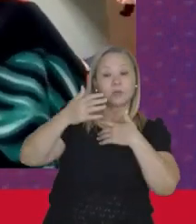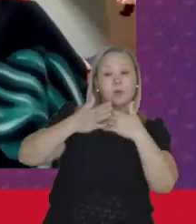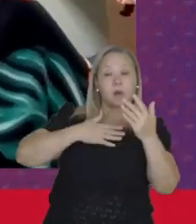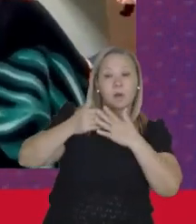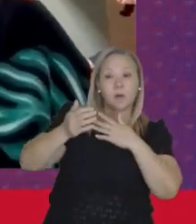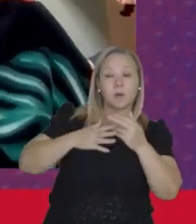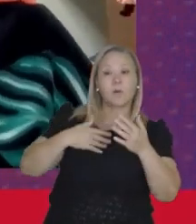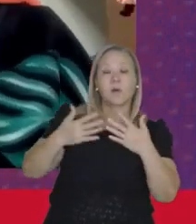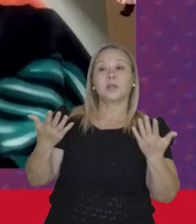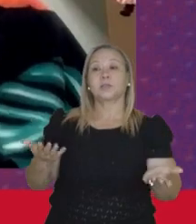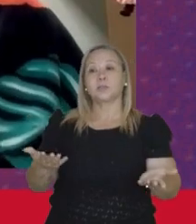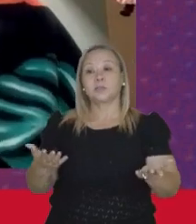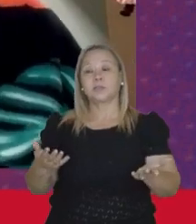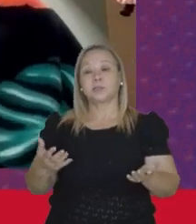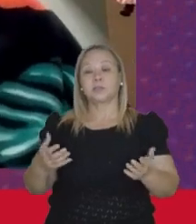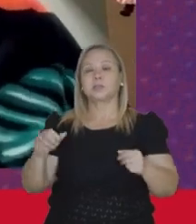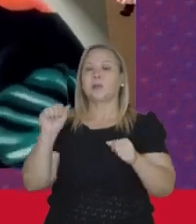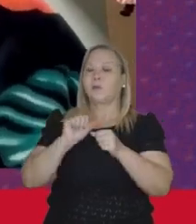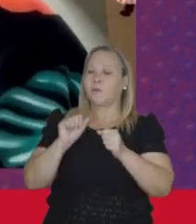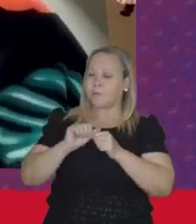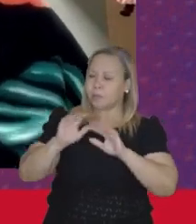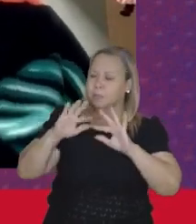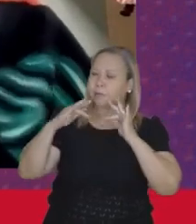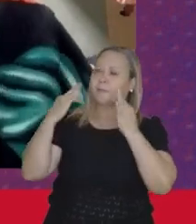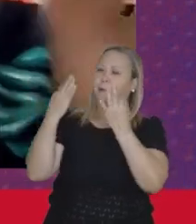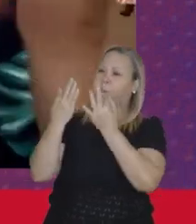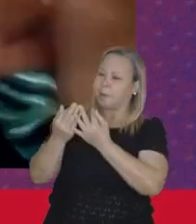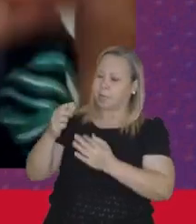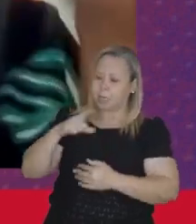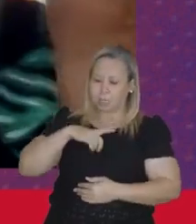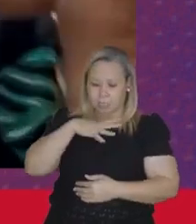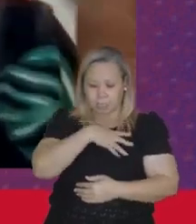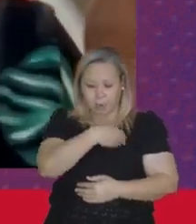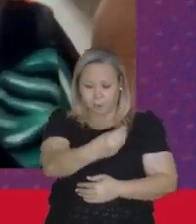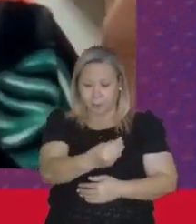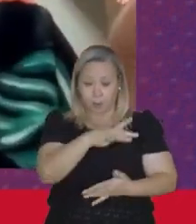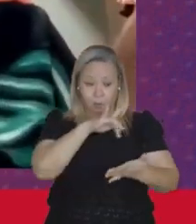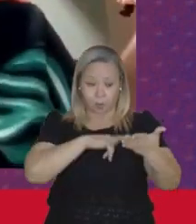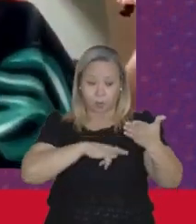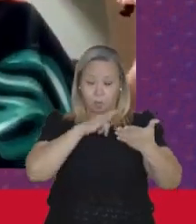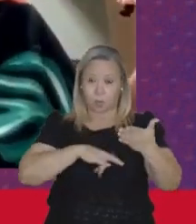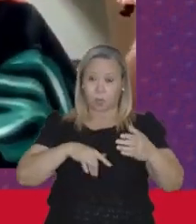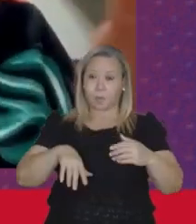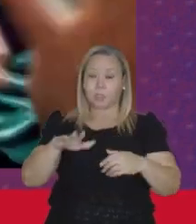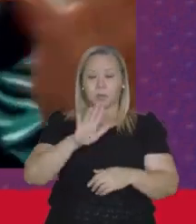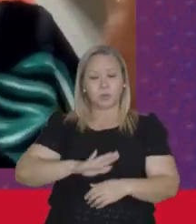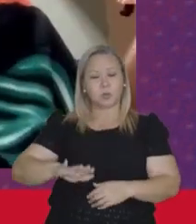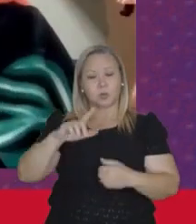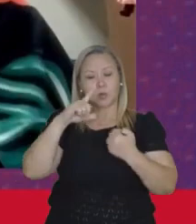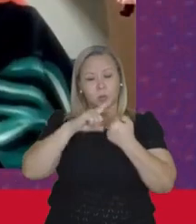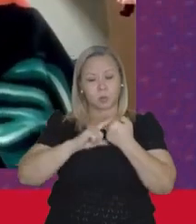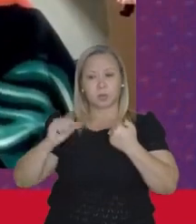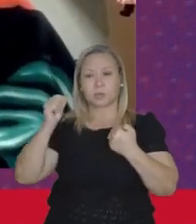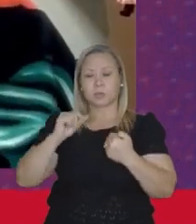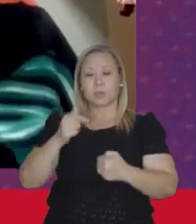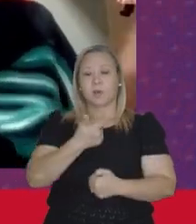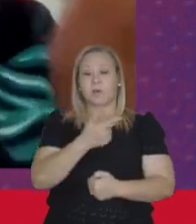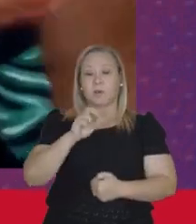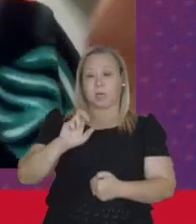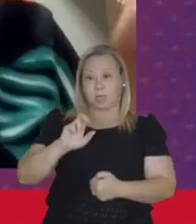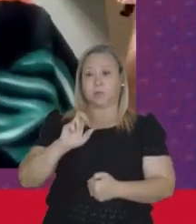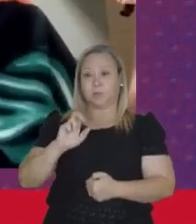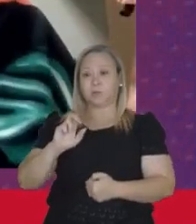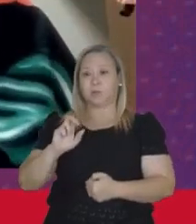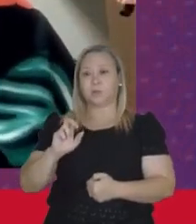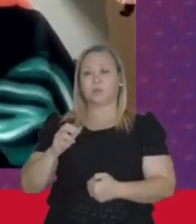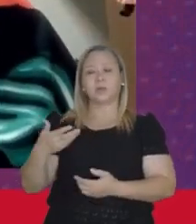de constituir família e ter filhos. Então, a convenção, todos os artigos da convenção, até o 25º,